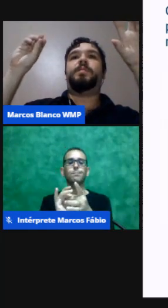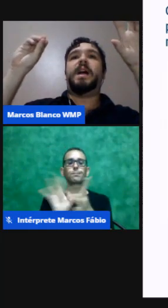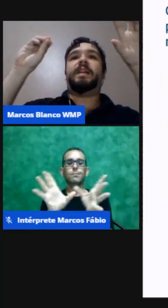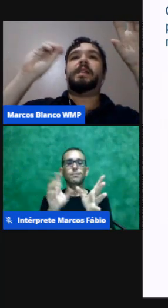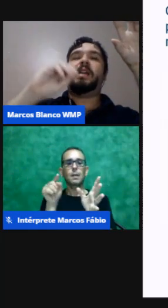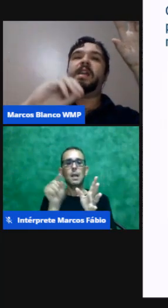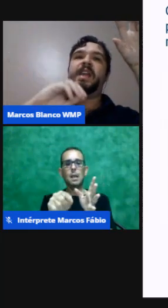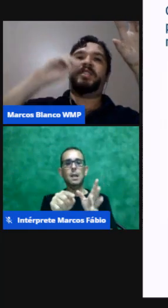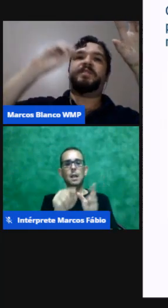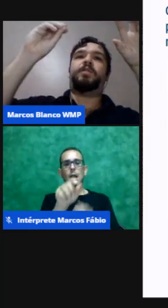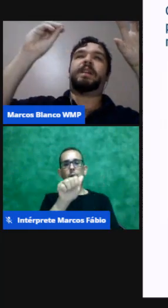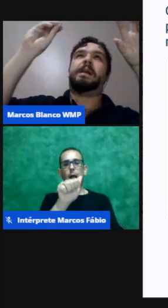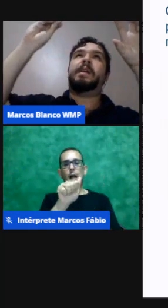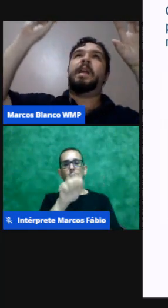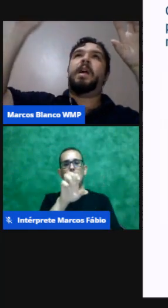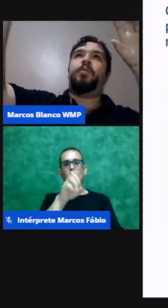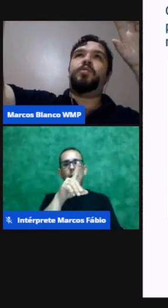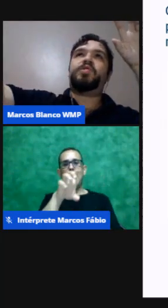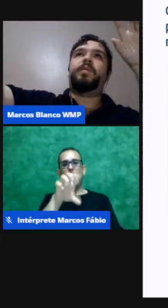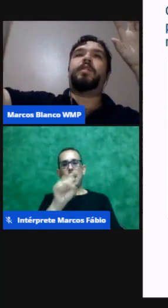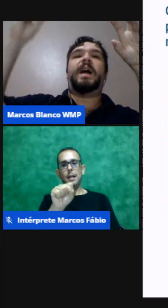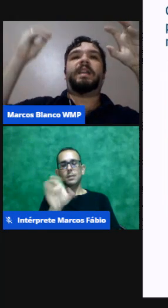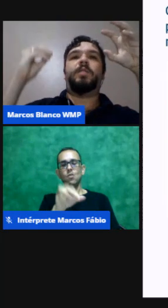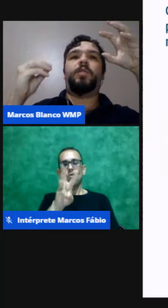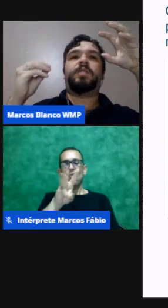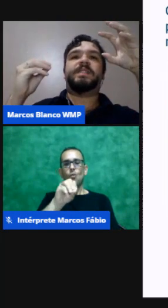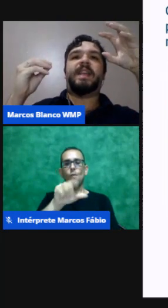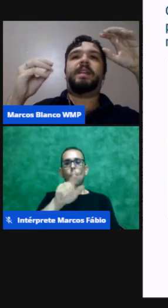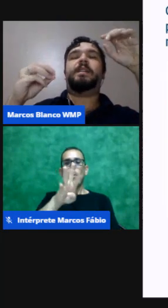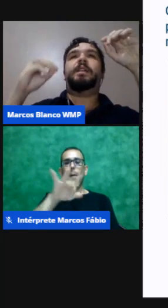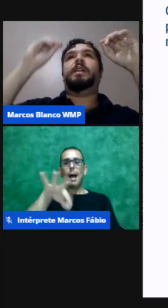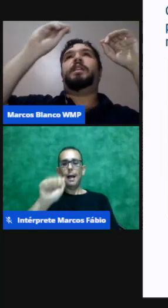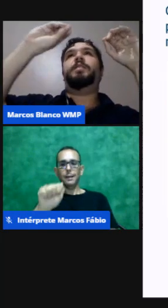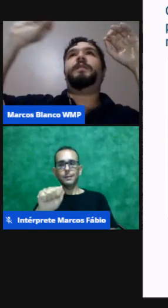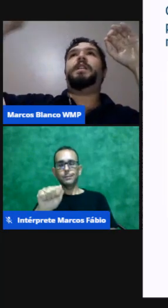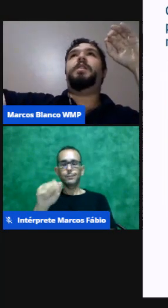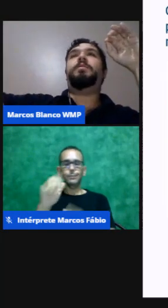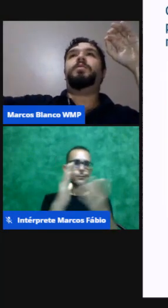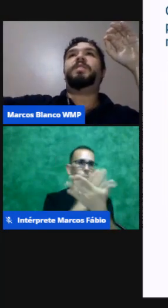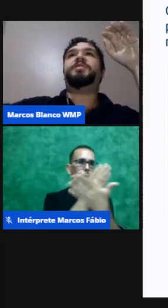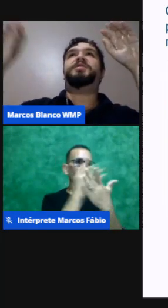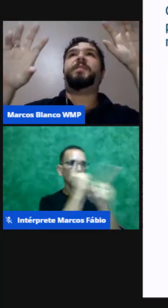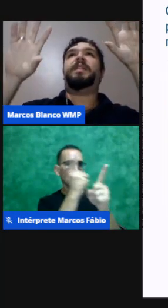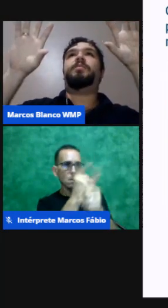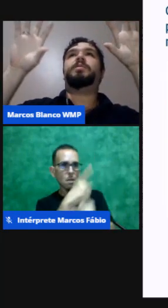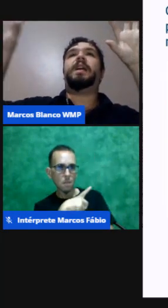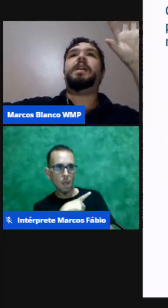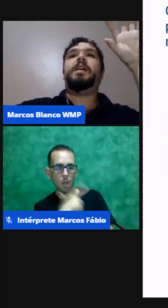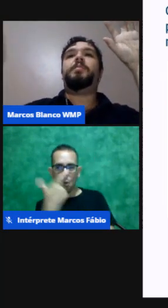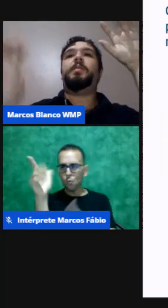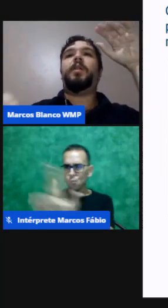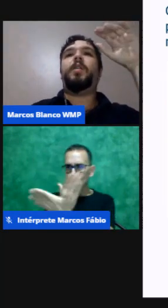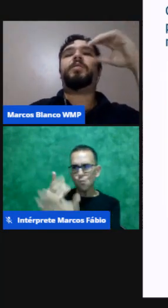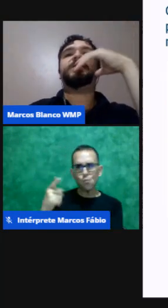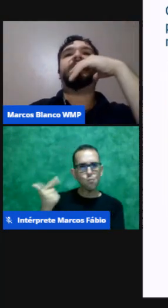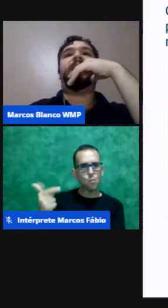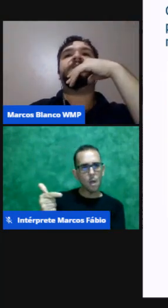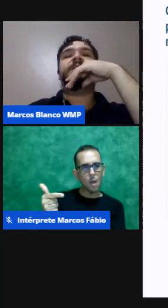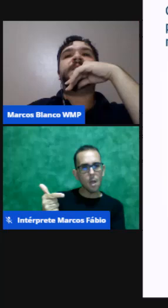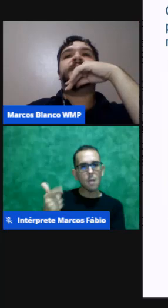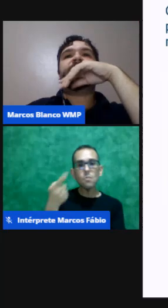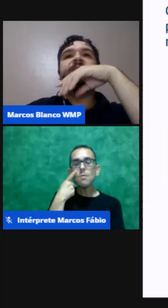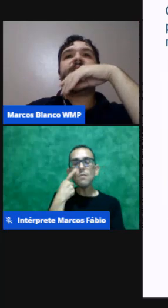desses Aedes com Wolbachia, a gente vai encontrar alguns com Wolbachia e outros sem, e no final o que a gente espera é encontrar uma